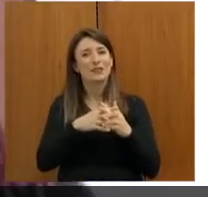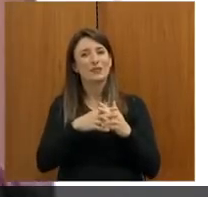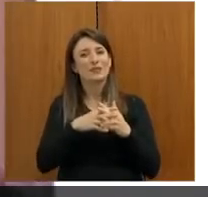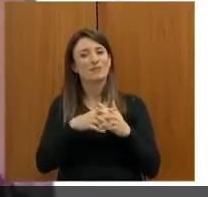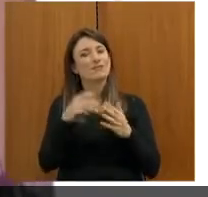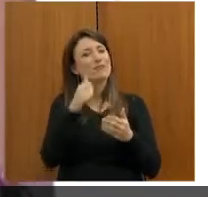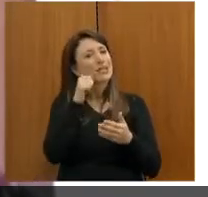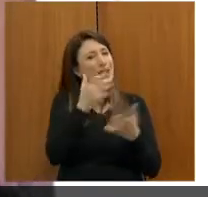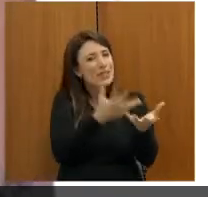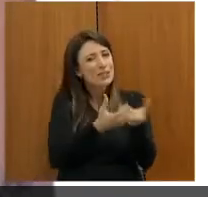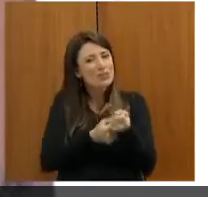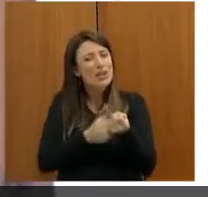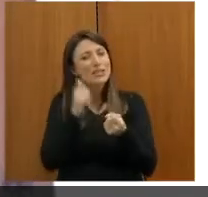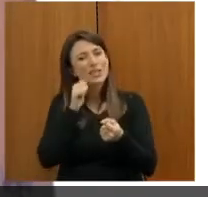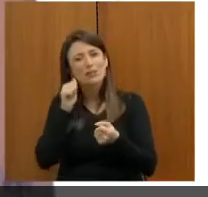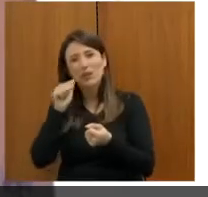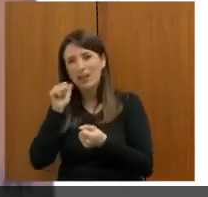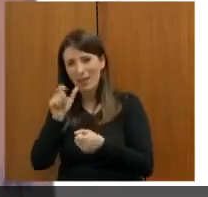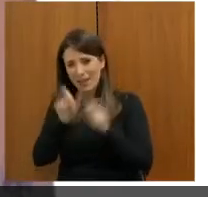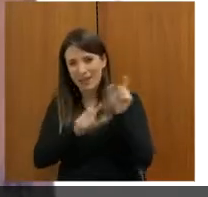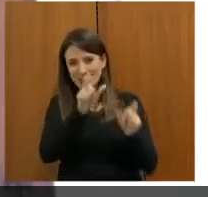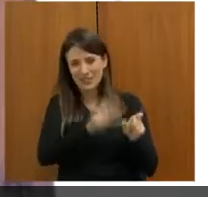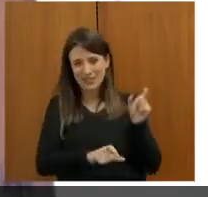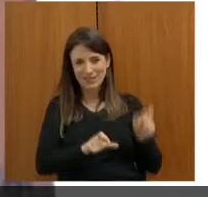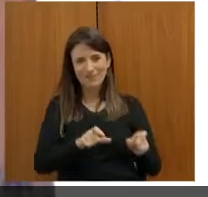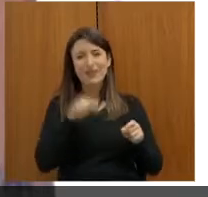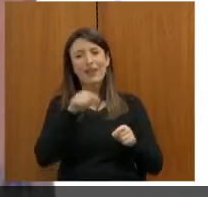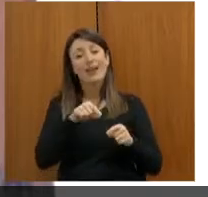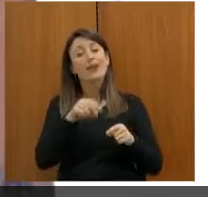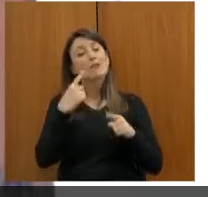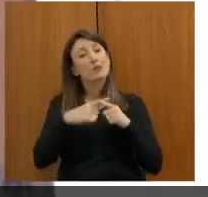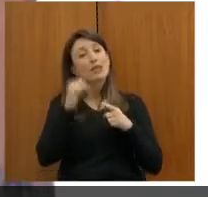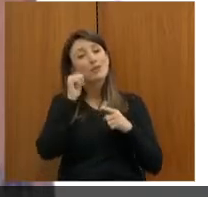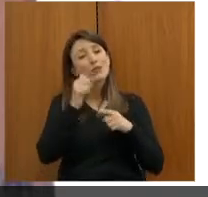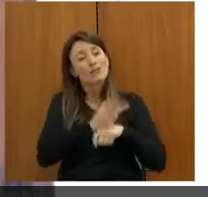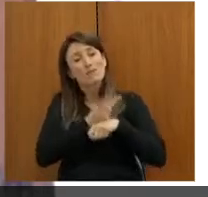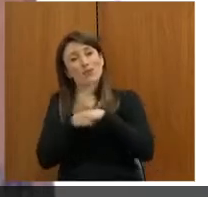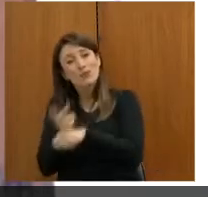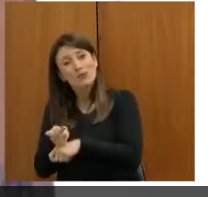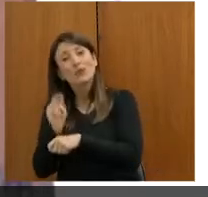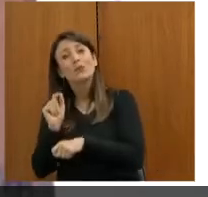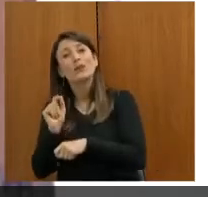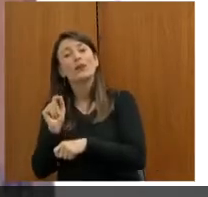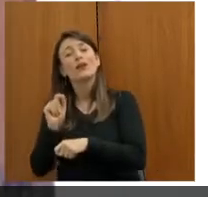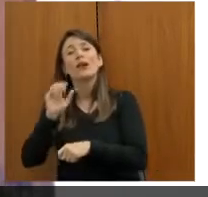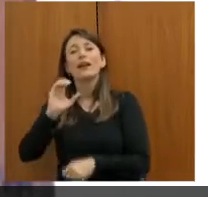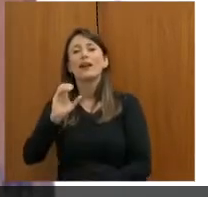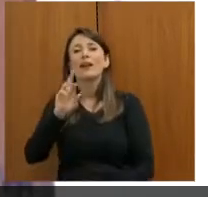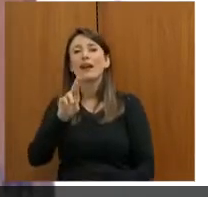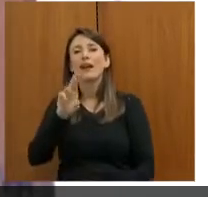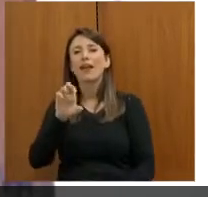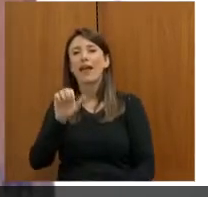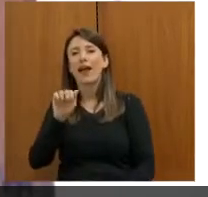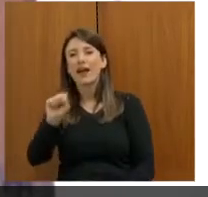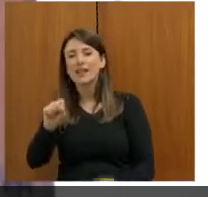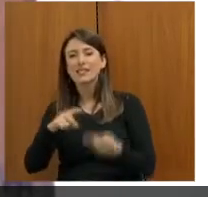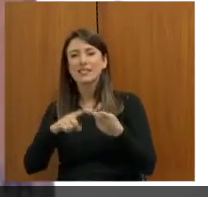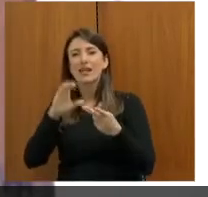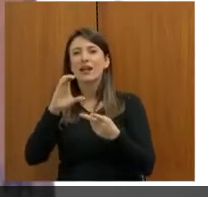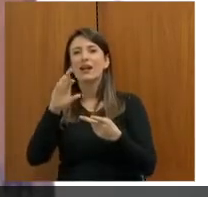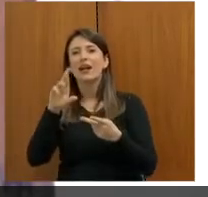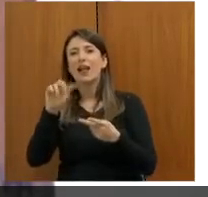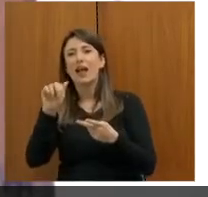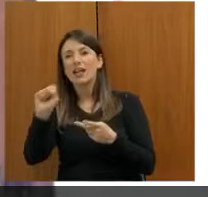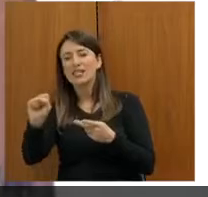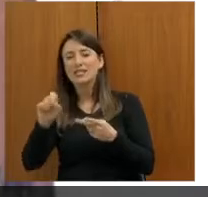a gente verifica nos equipamentos municipais é o creas é o traço é um conselho tutelar muitas vezes